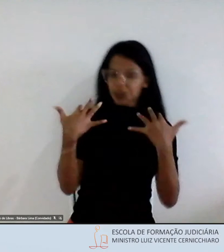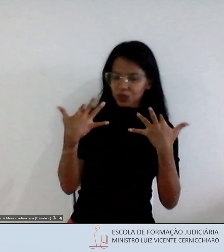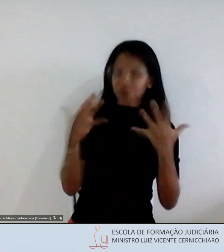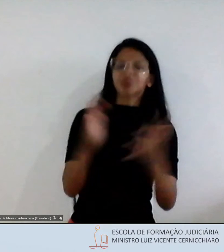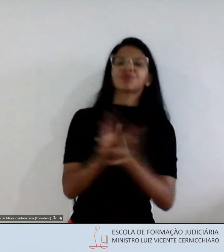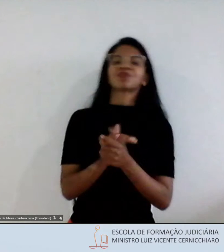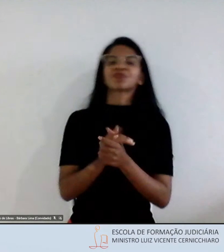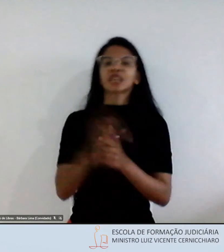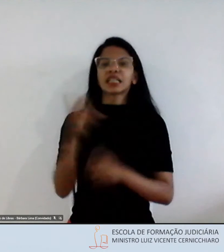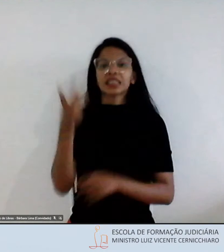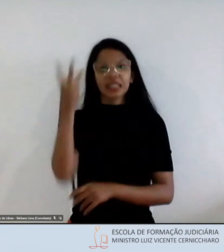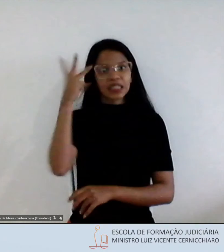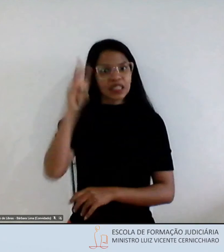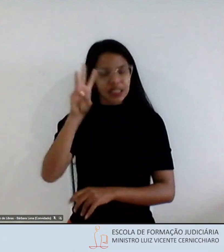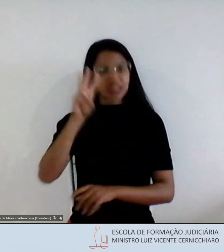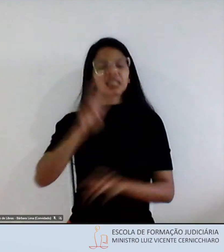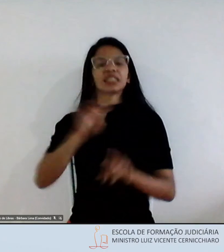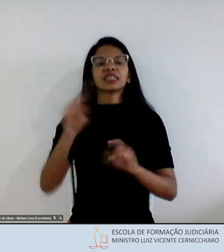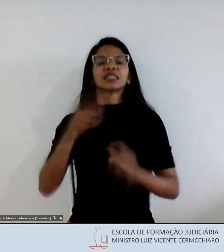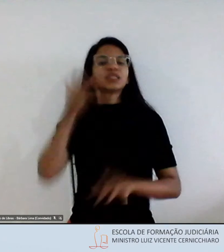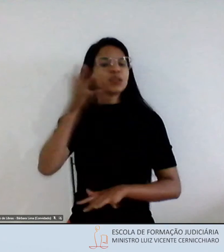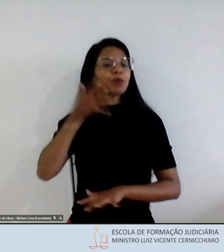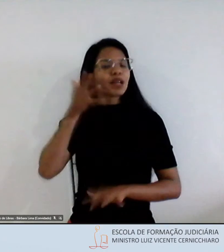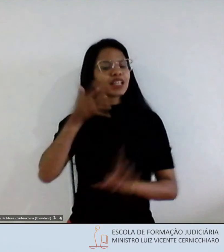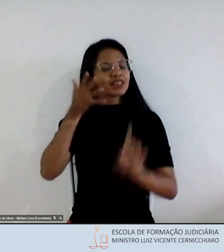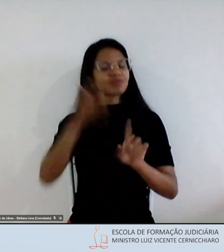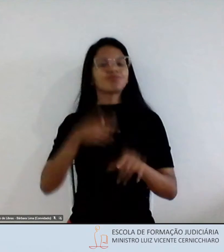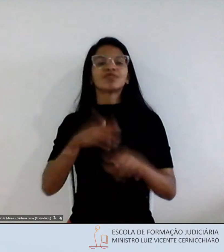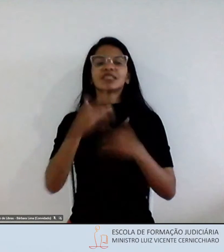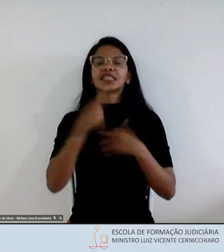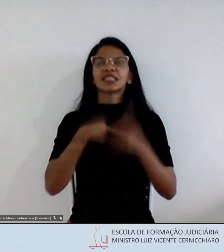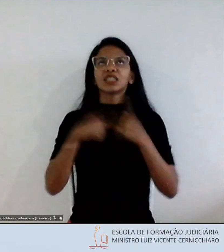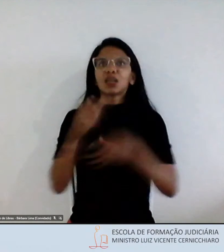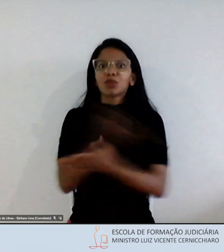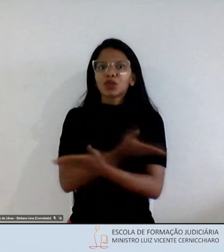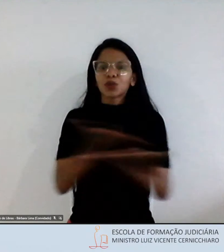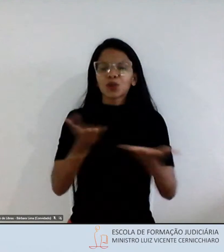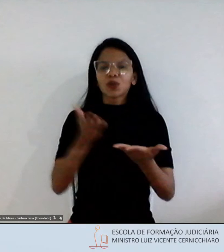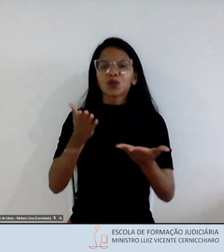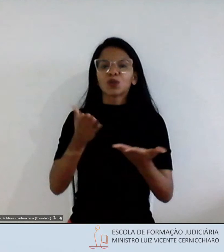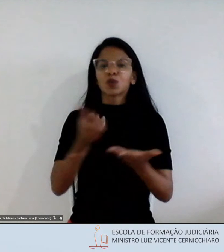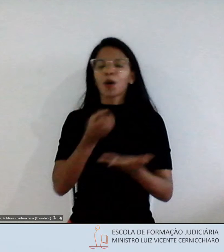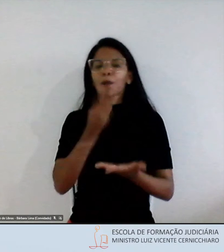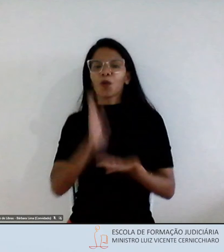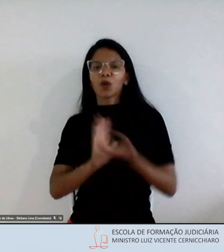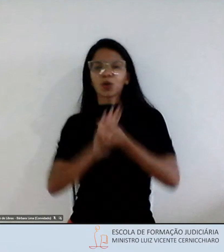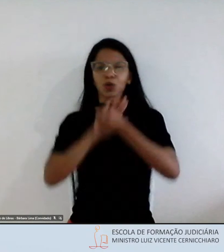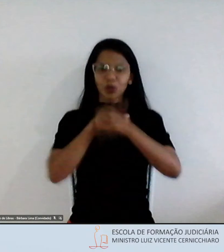nestes 3 dias de palestras. Desejamos a todos uma excelente noite.